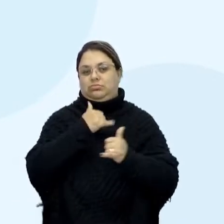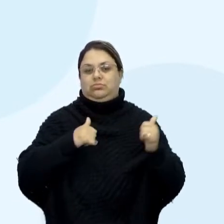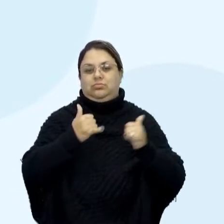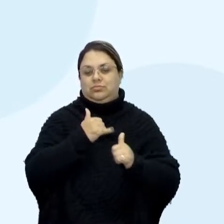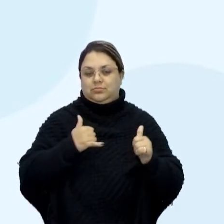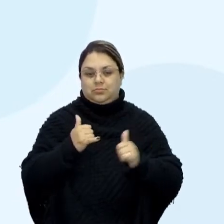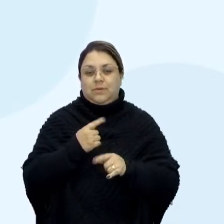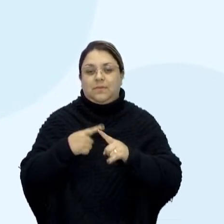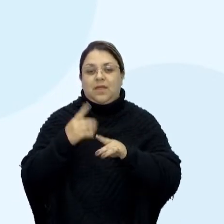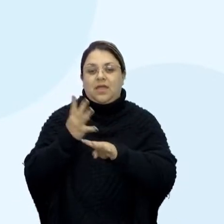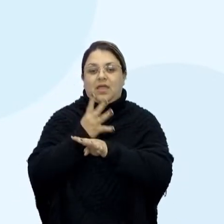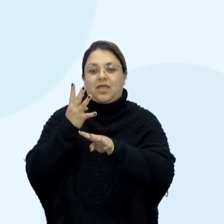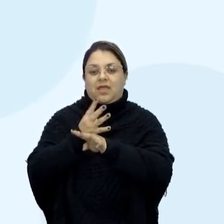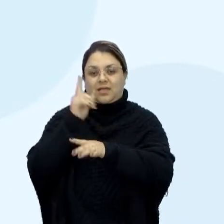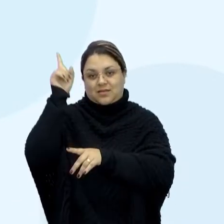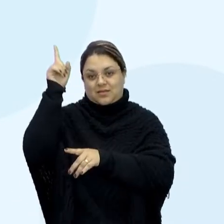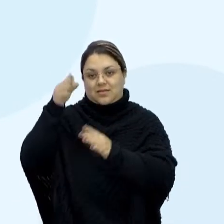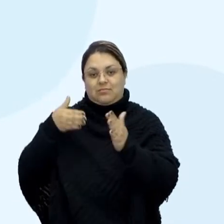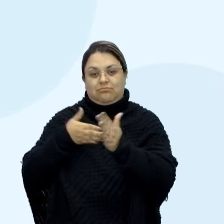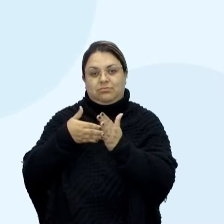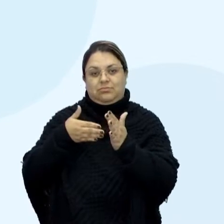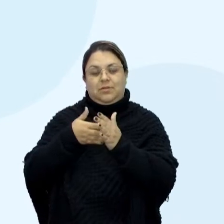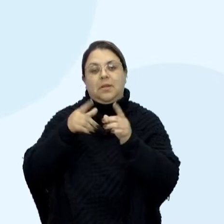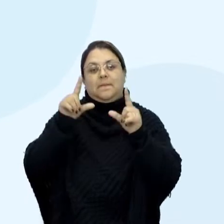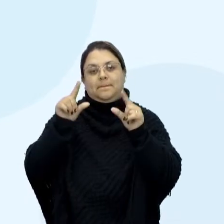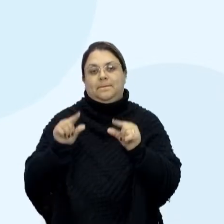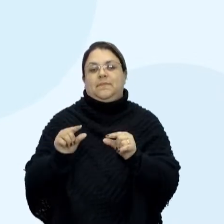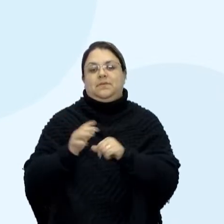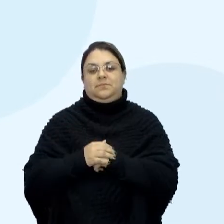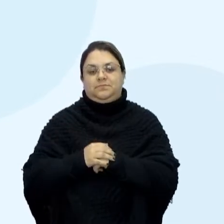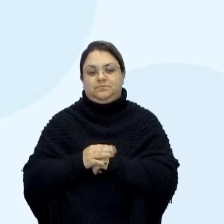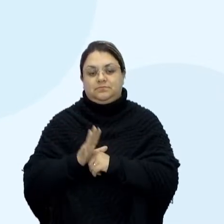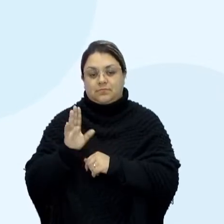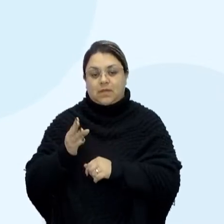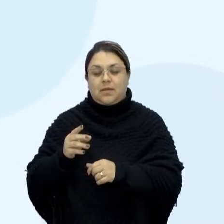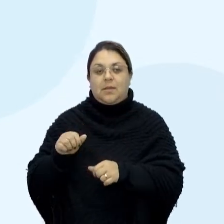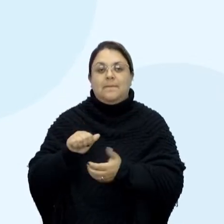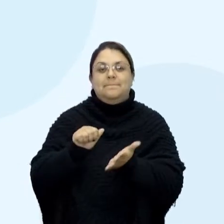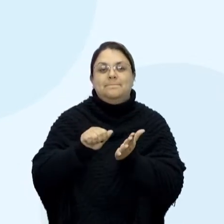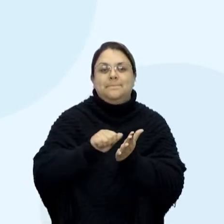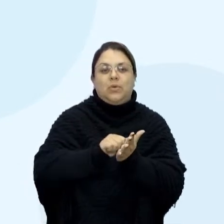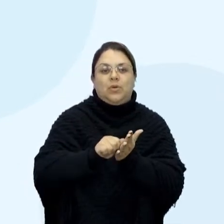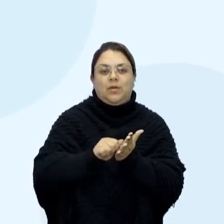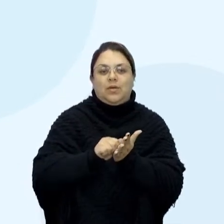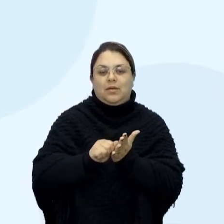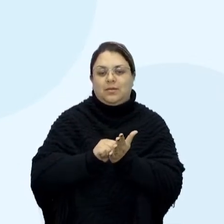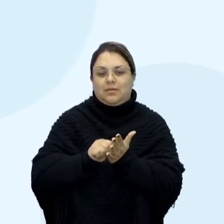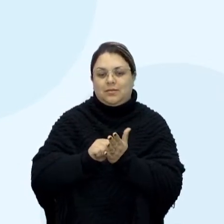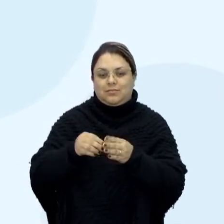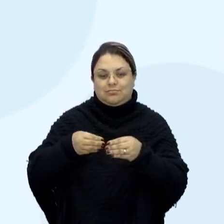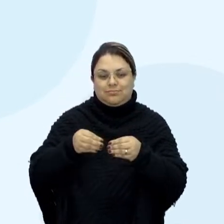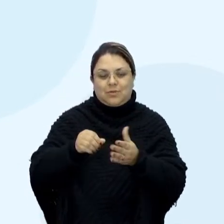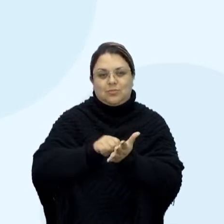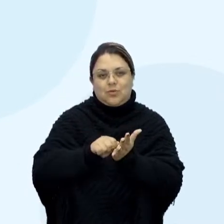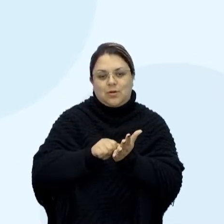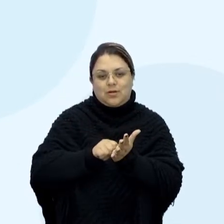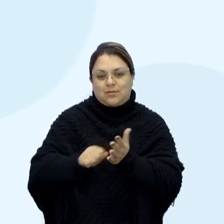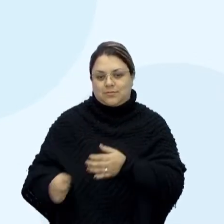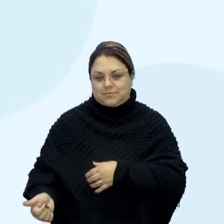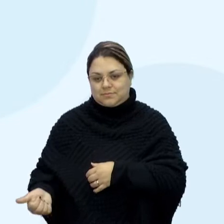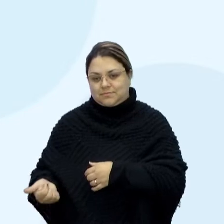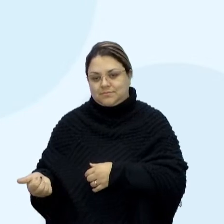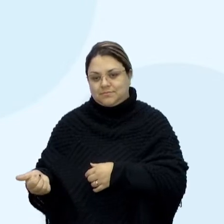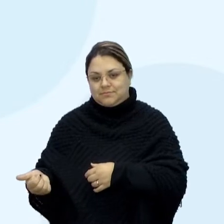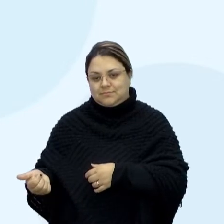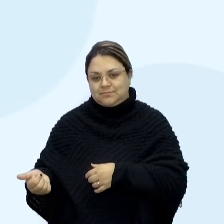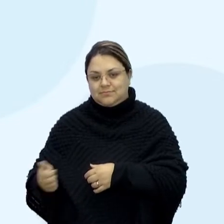e a borracha, ele é o pior aí condutor, né? É o mais isolante. Por isso que em torno dos fios a gente tem aí os plásticos, né?